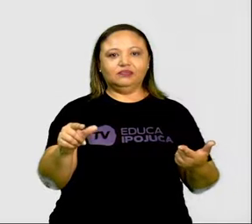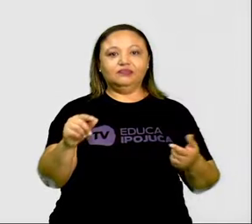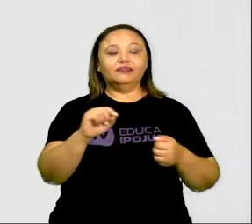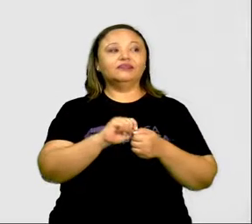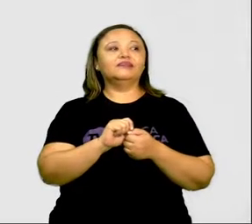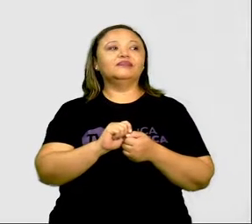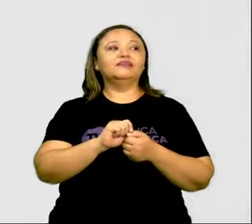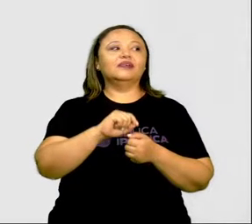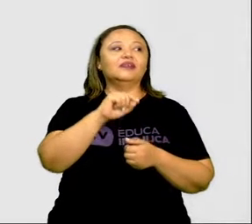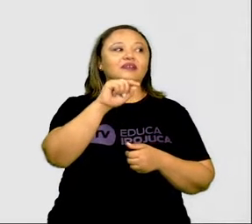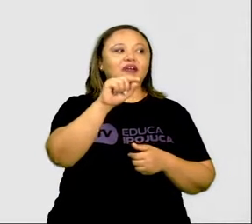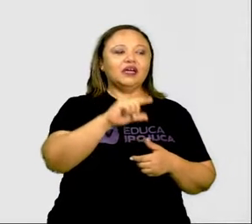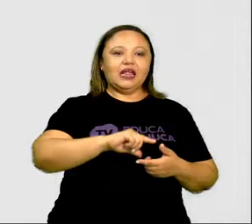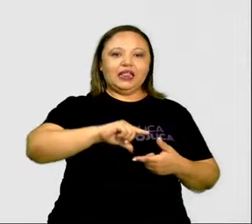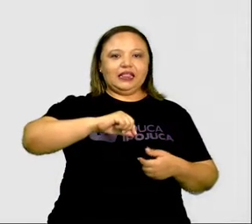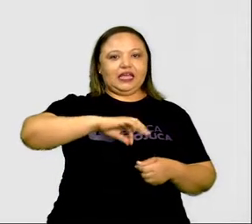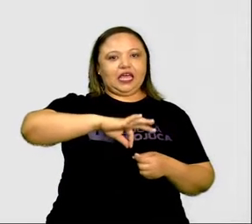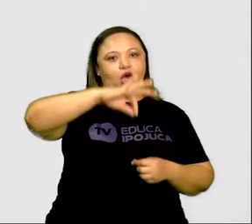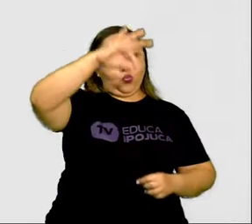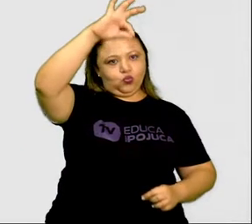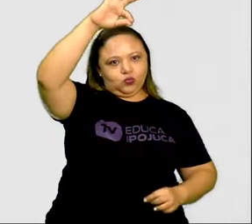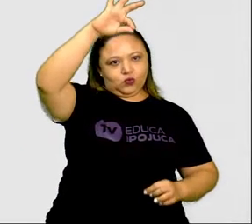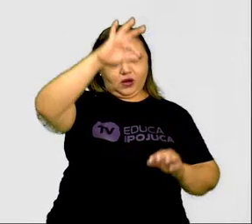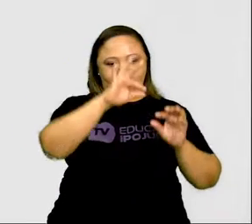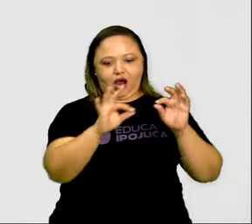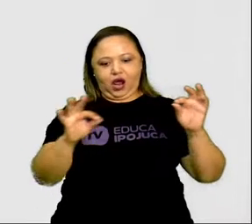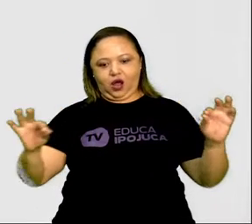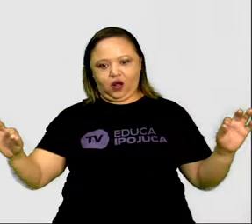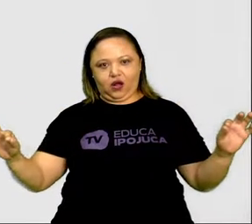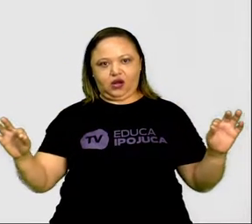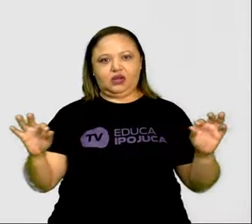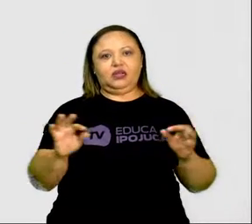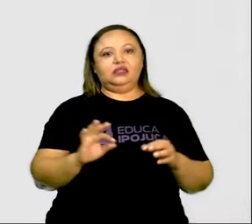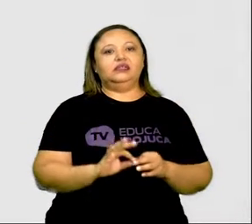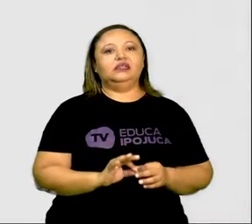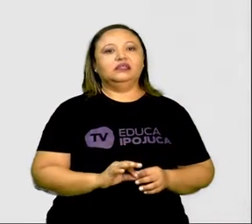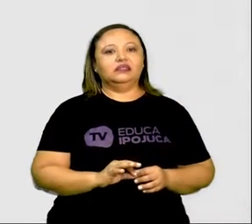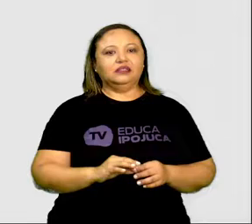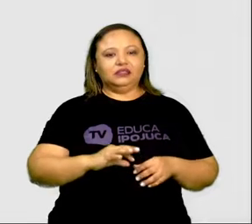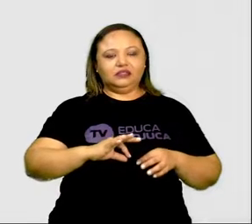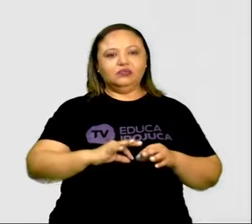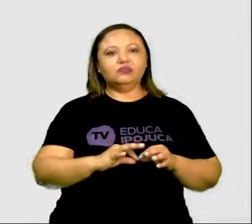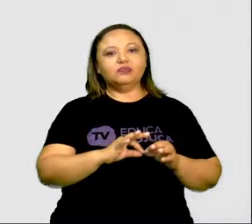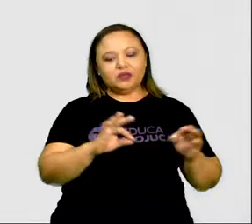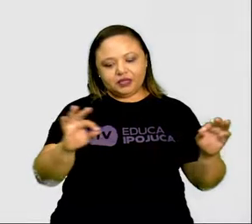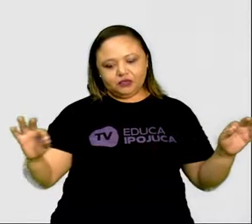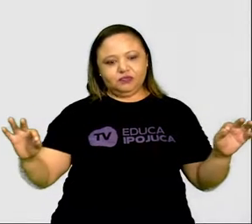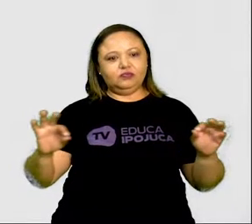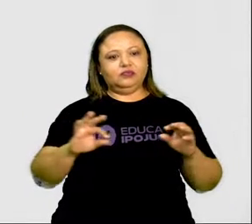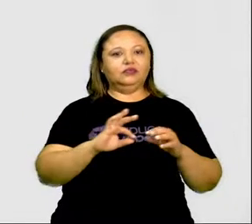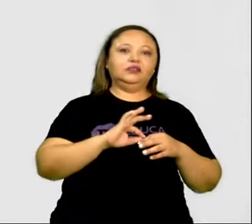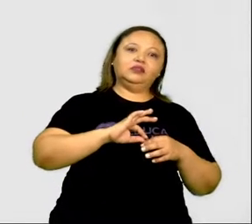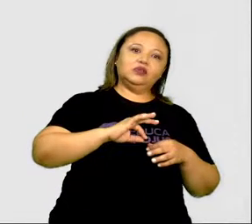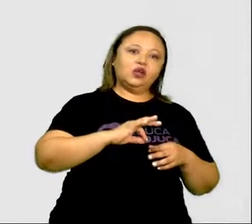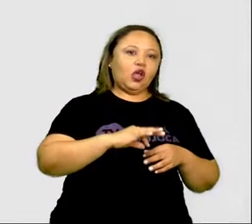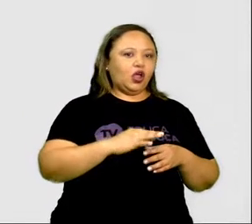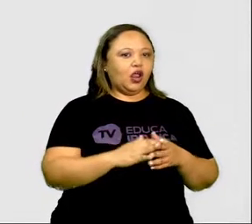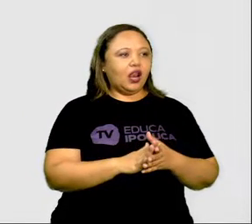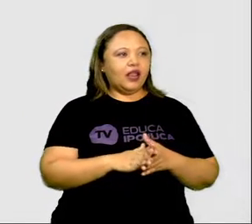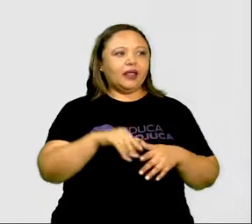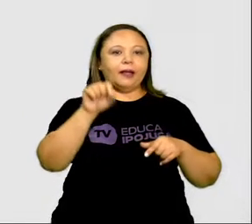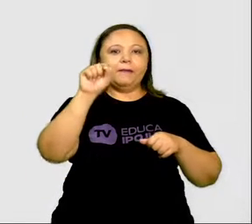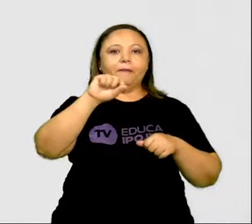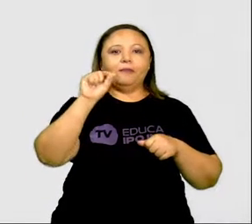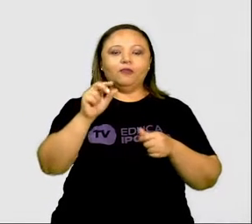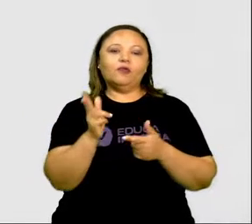tridimensional, altura, largura e comprimento, barra base, porque o comprimento em algumas figuras